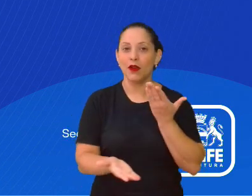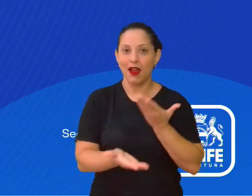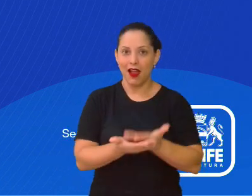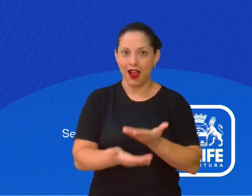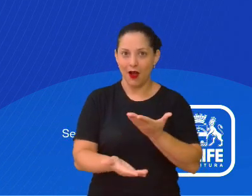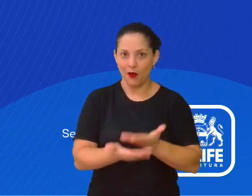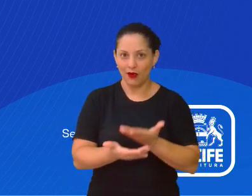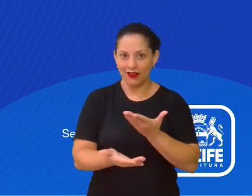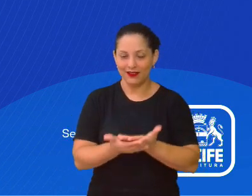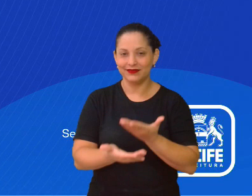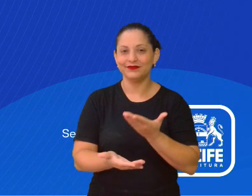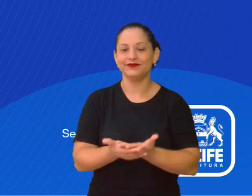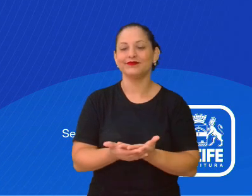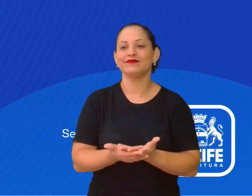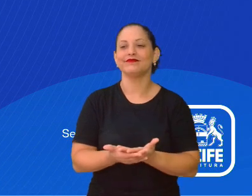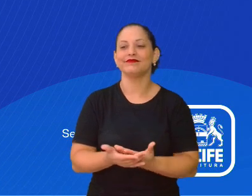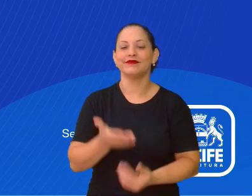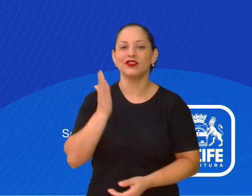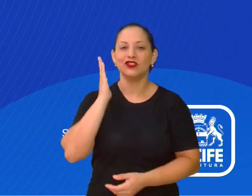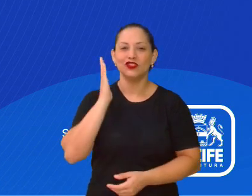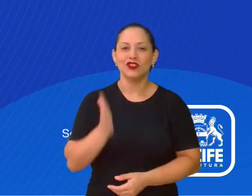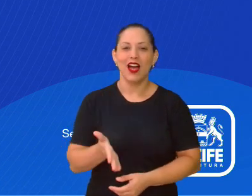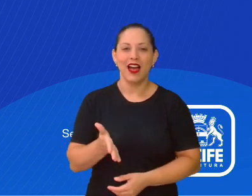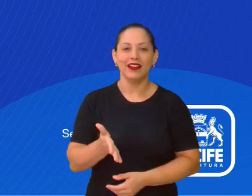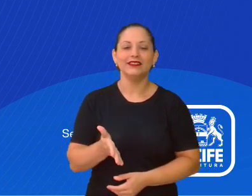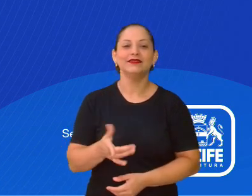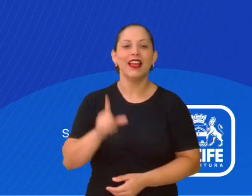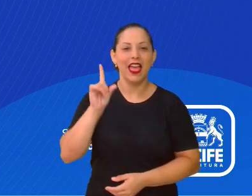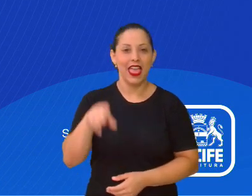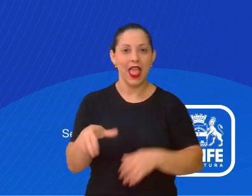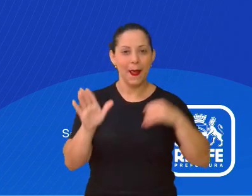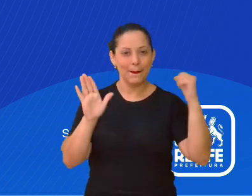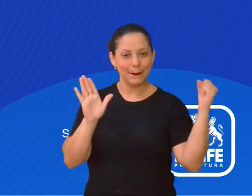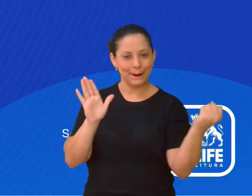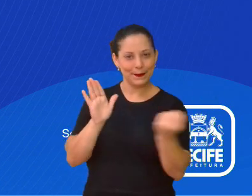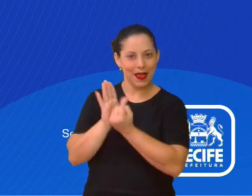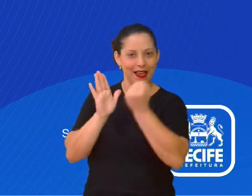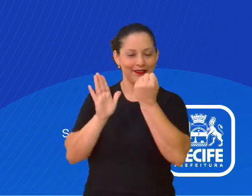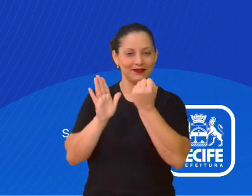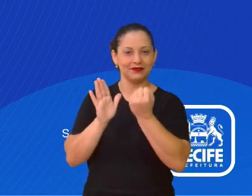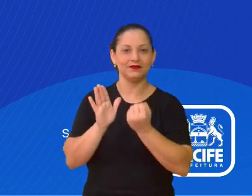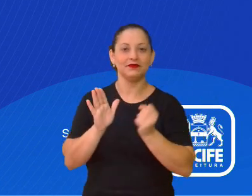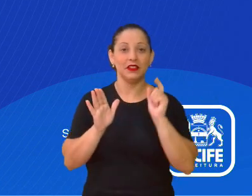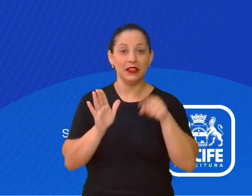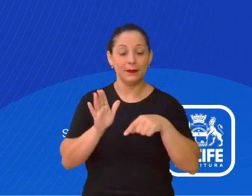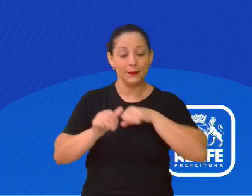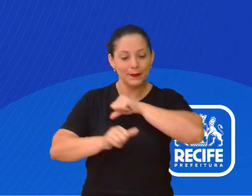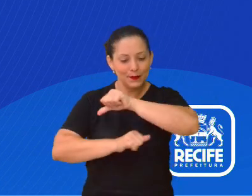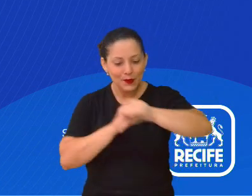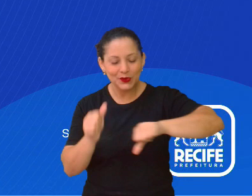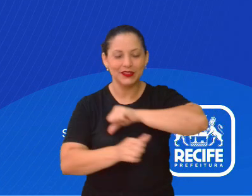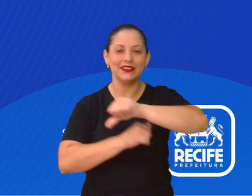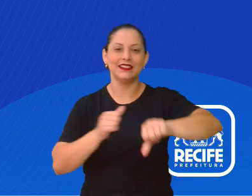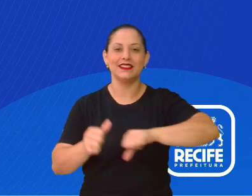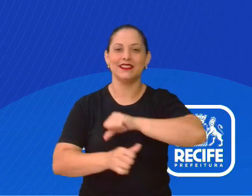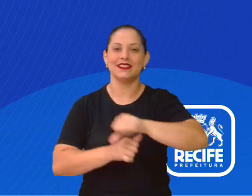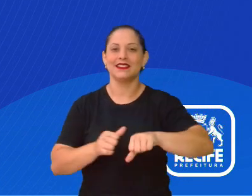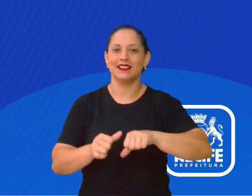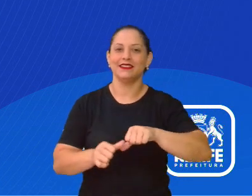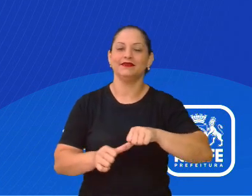já está, digamos assim, marcando a transição dessa